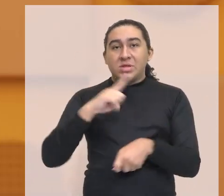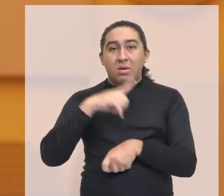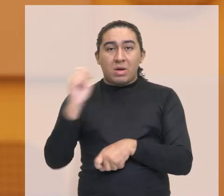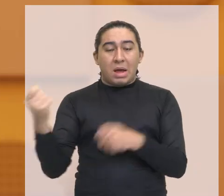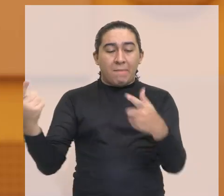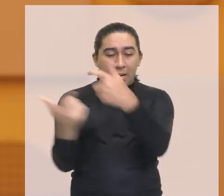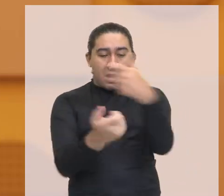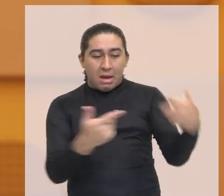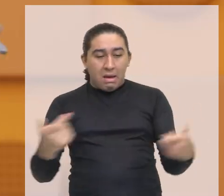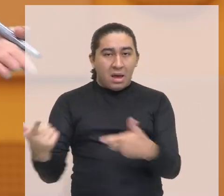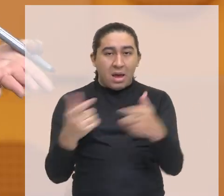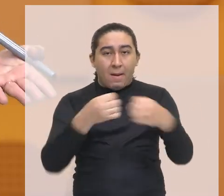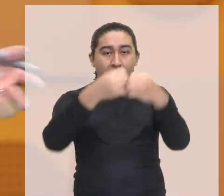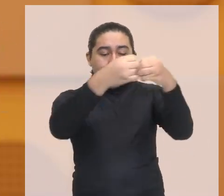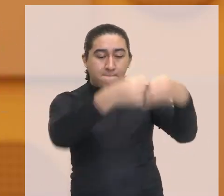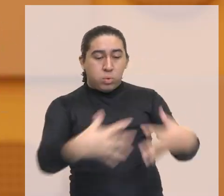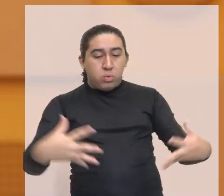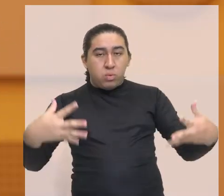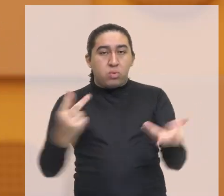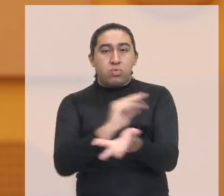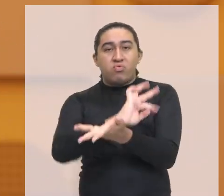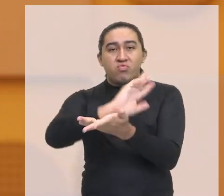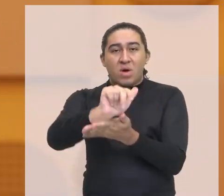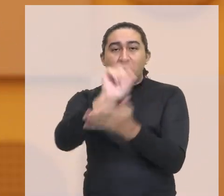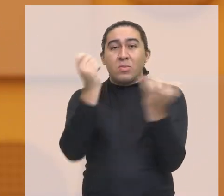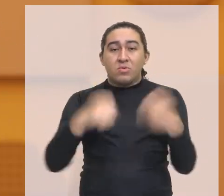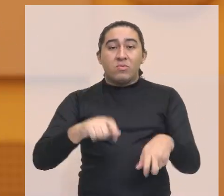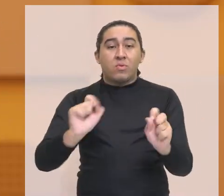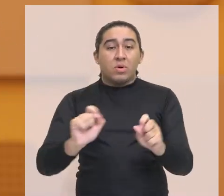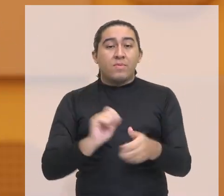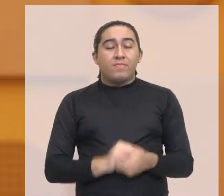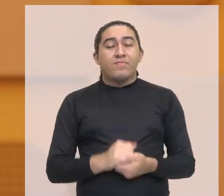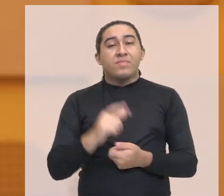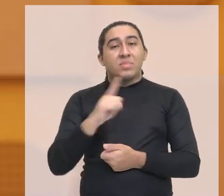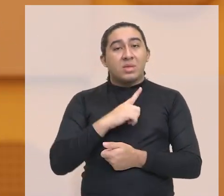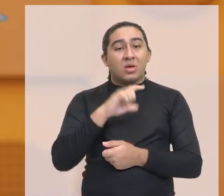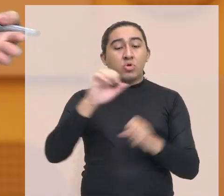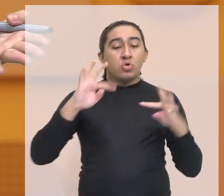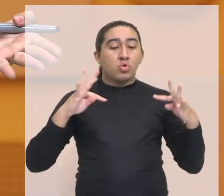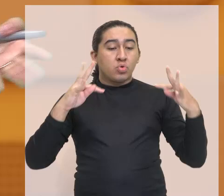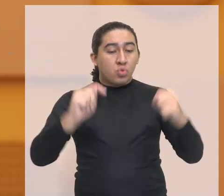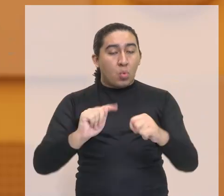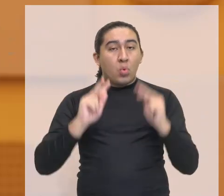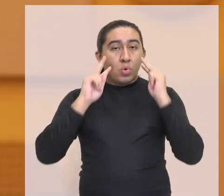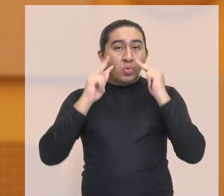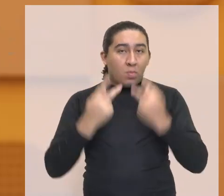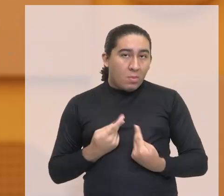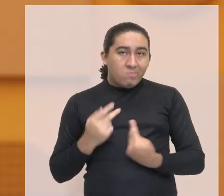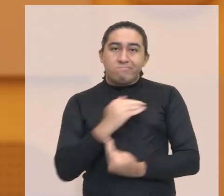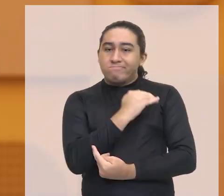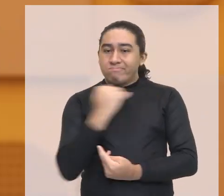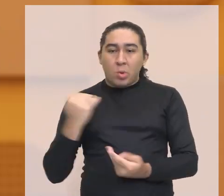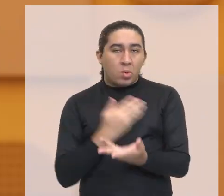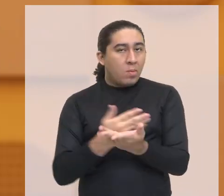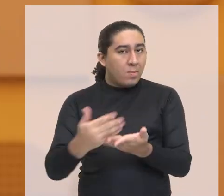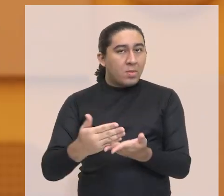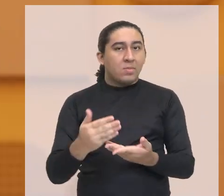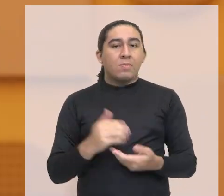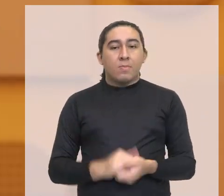uma guerra nuclear que fatalmente daria cabo ali toda a espécie humana, por assim dizer.